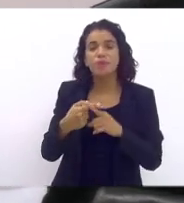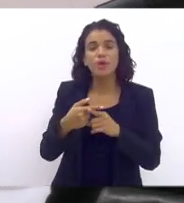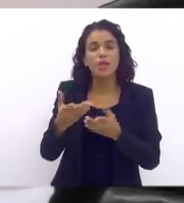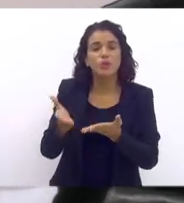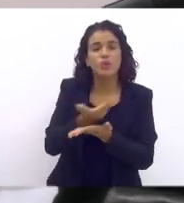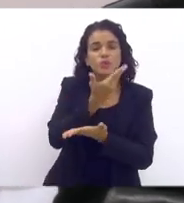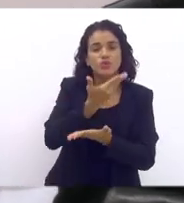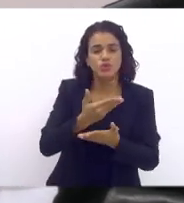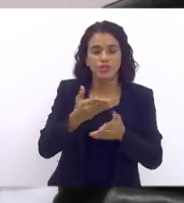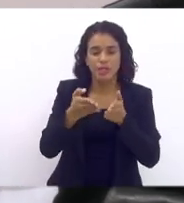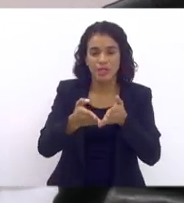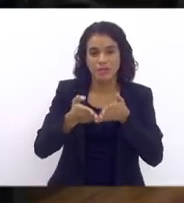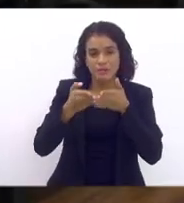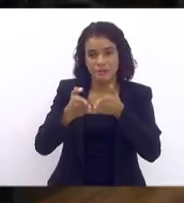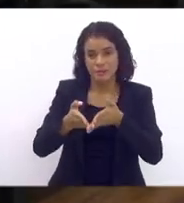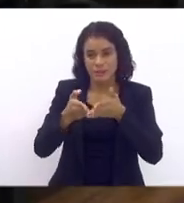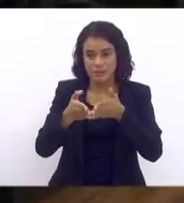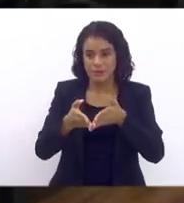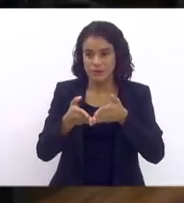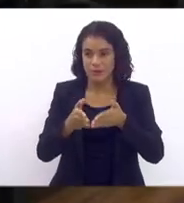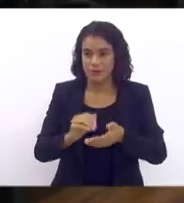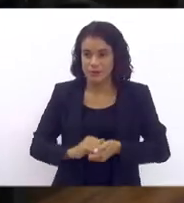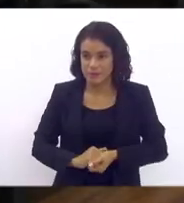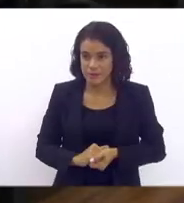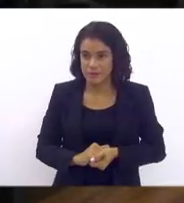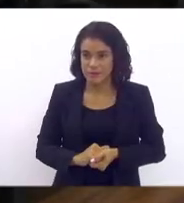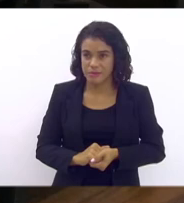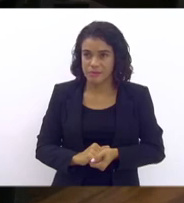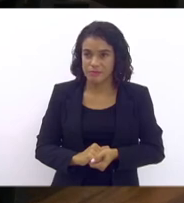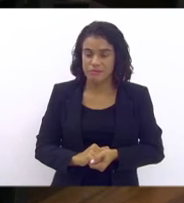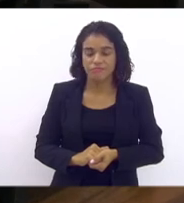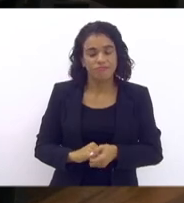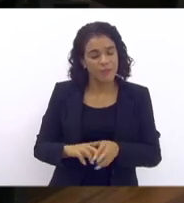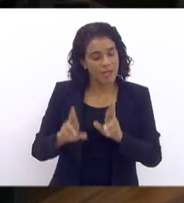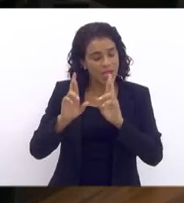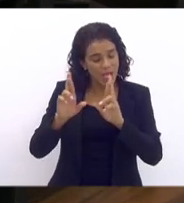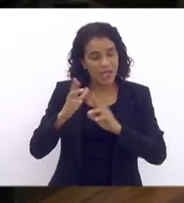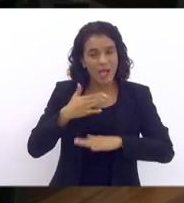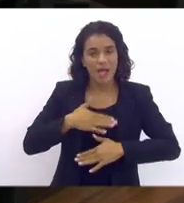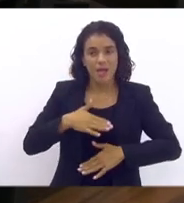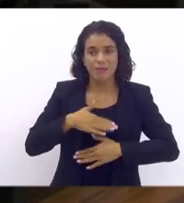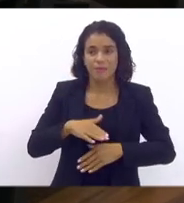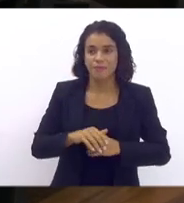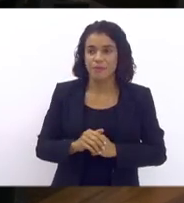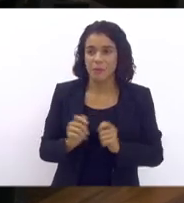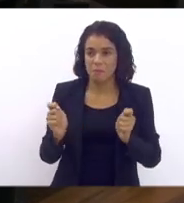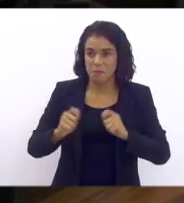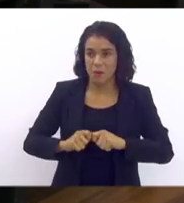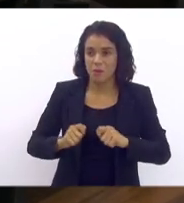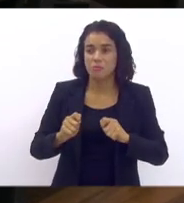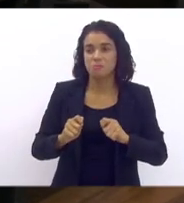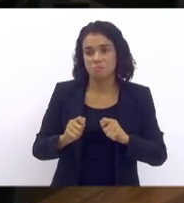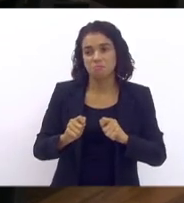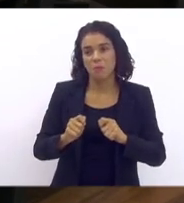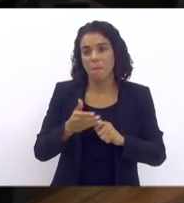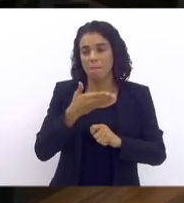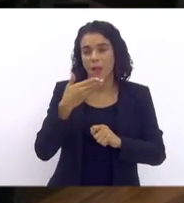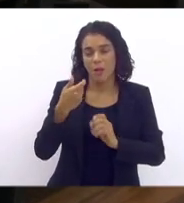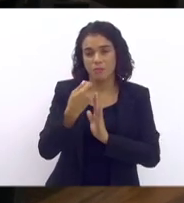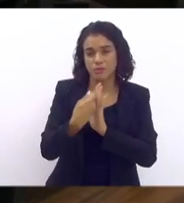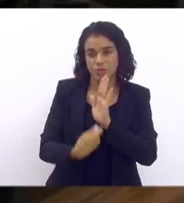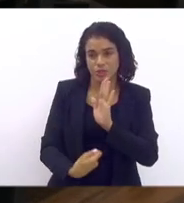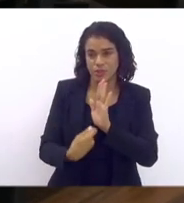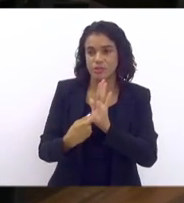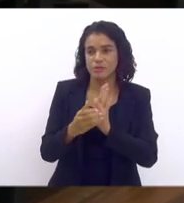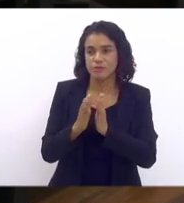embarcações esse é o nosso foco Deputado Vamos chegar lá se Deus quiser eu quero fazer aqui pode ser resposta mesmo por escrito que a